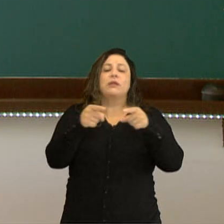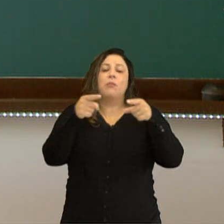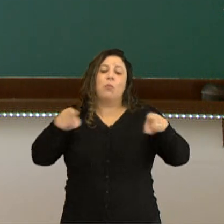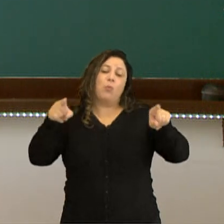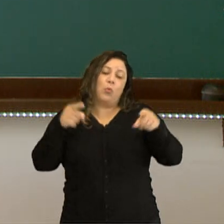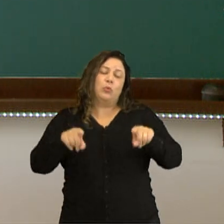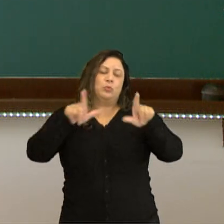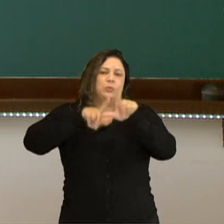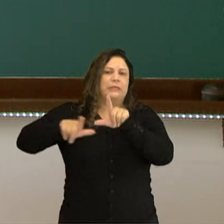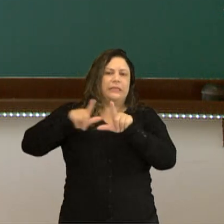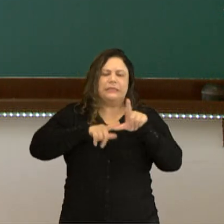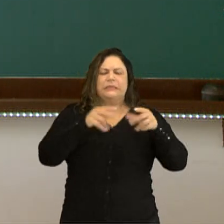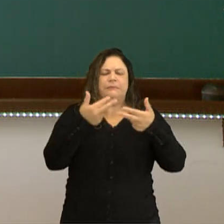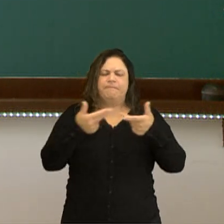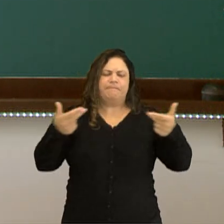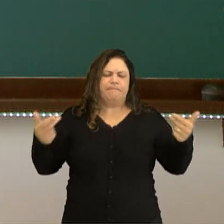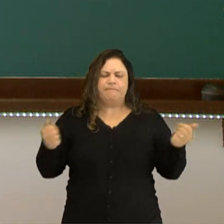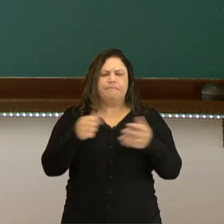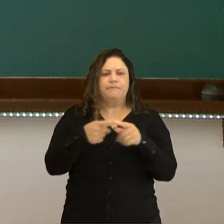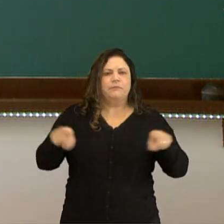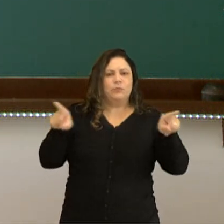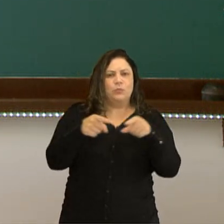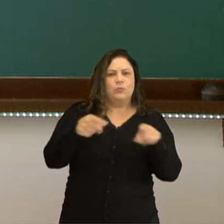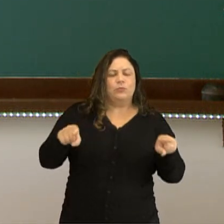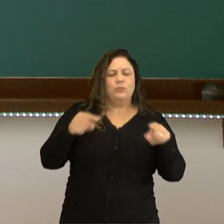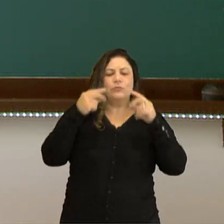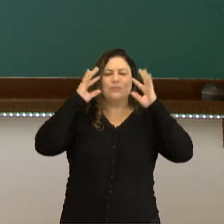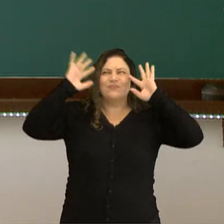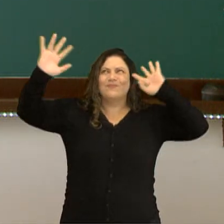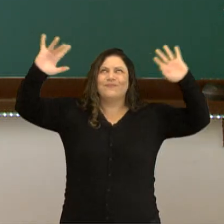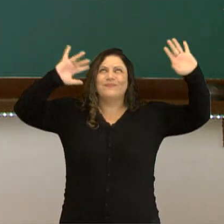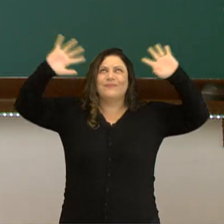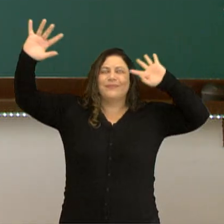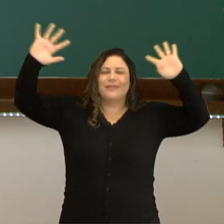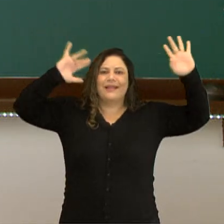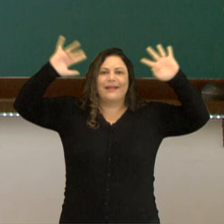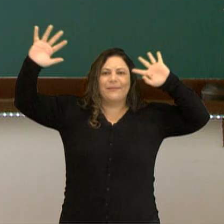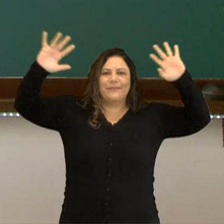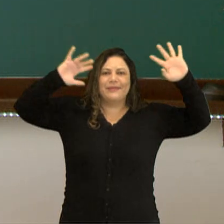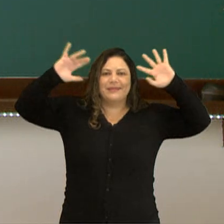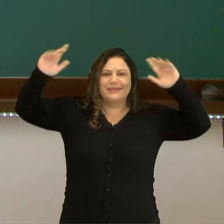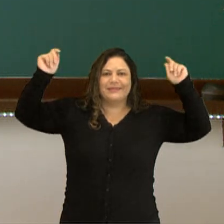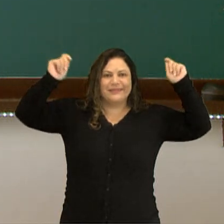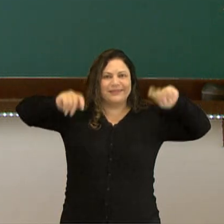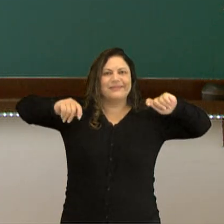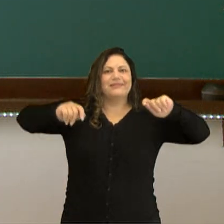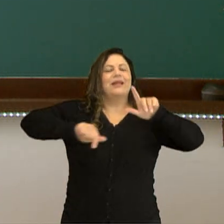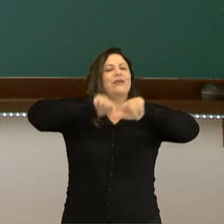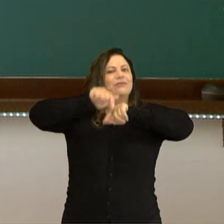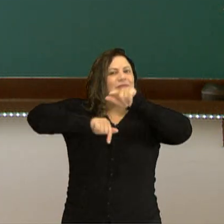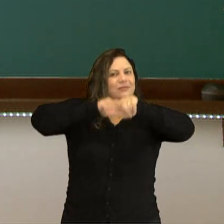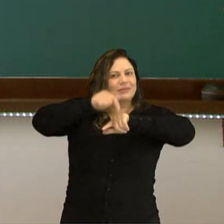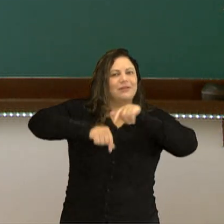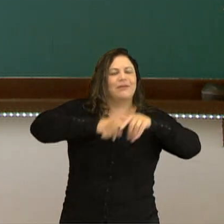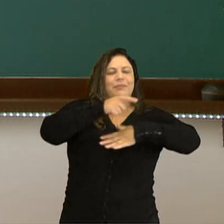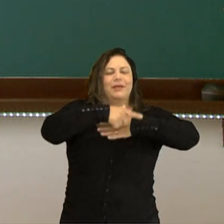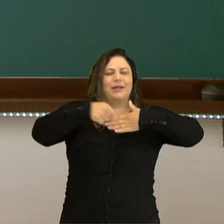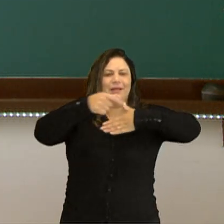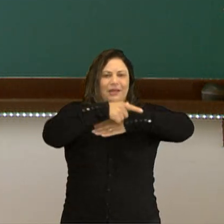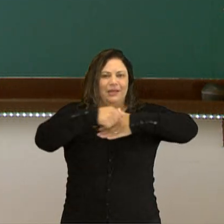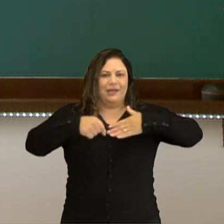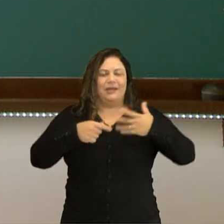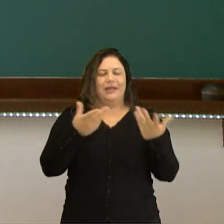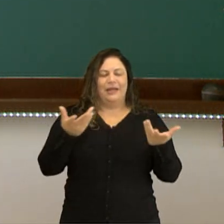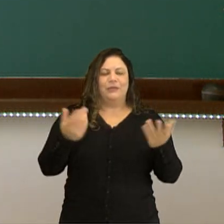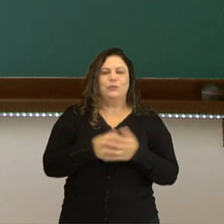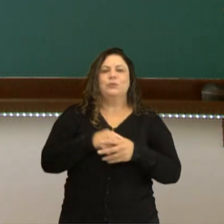de sua preferência, ou uma música clássica, e viajar, principalmente ali nos trabalhos da Tarsila e do Juan